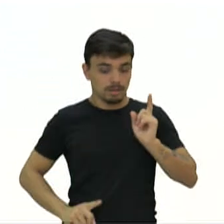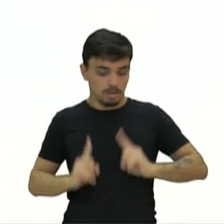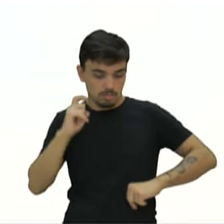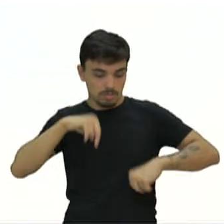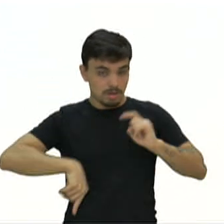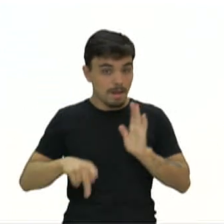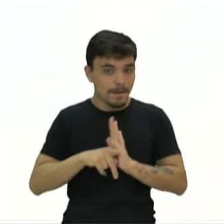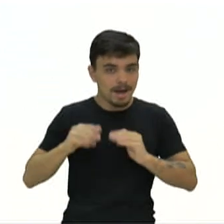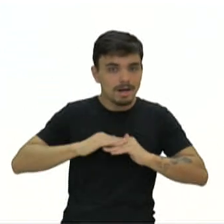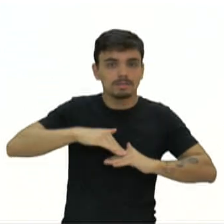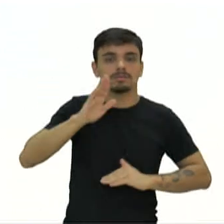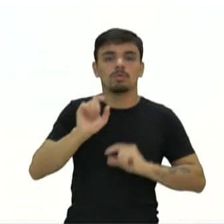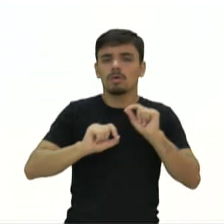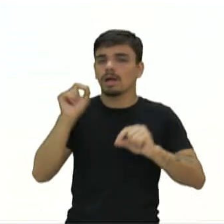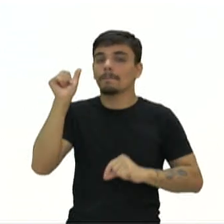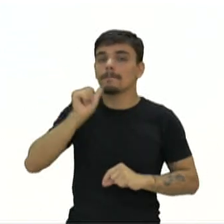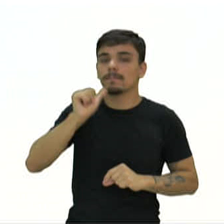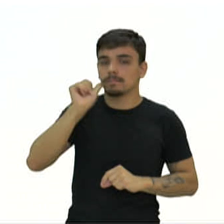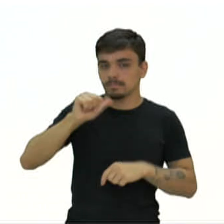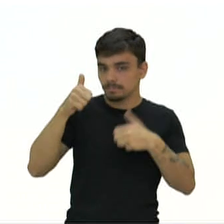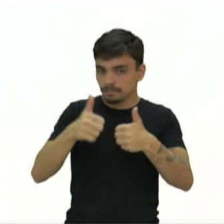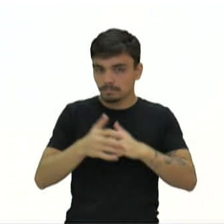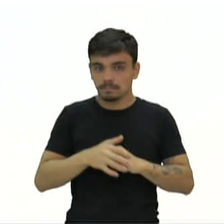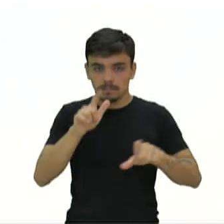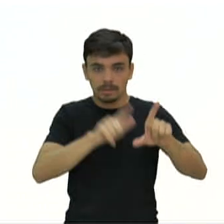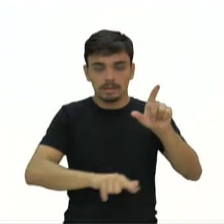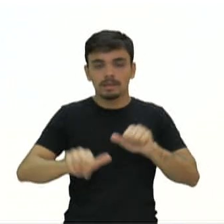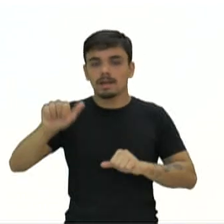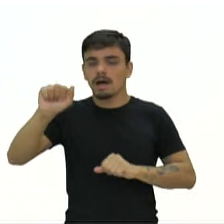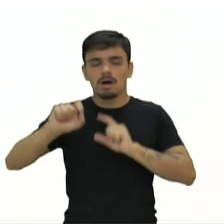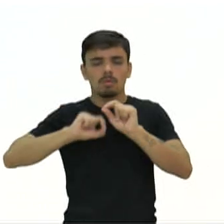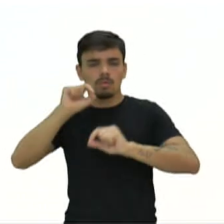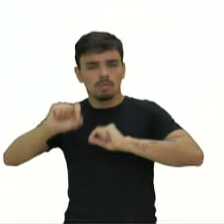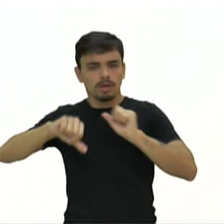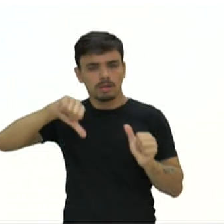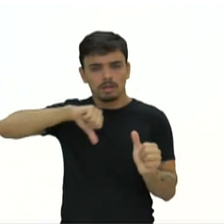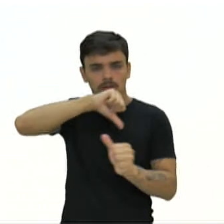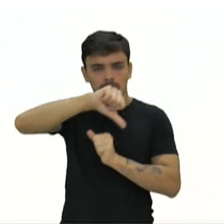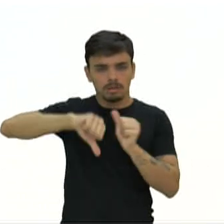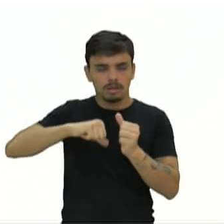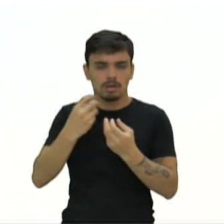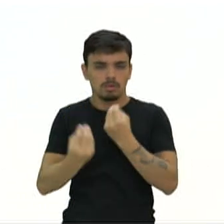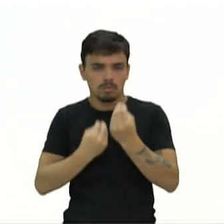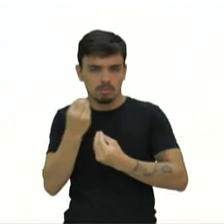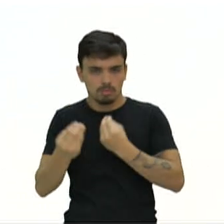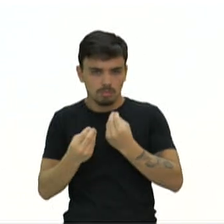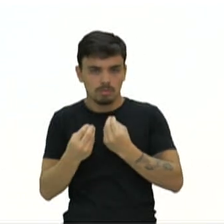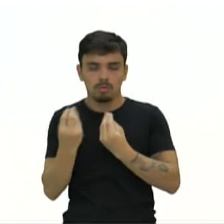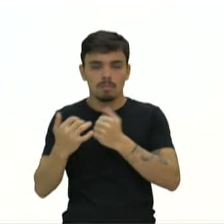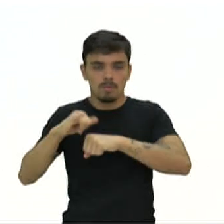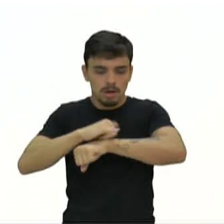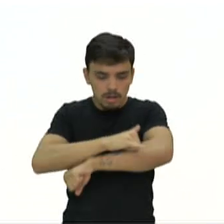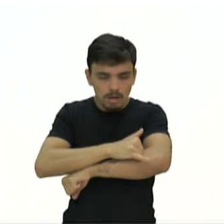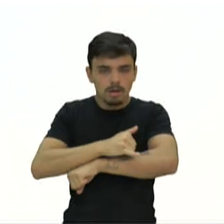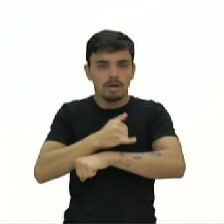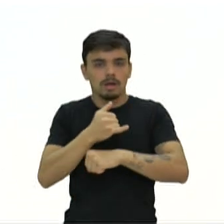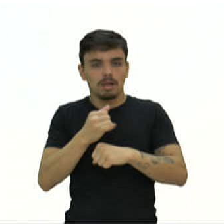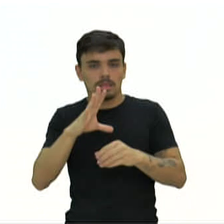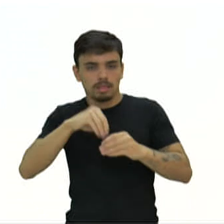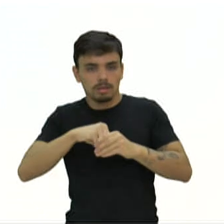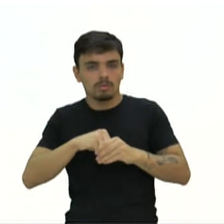corpo feminino ali. Letra A, o que ele altera, né? O padrão de deposição de gordura no corpo da